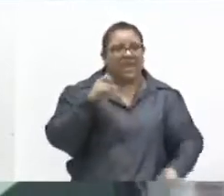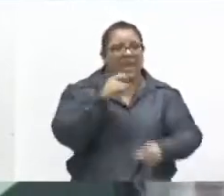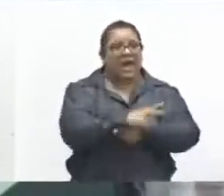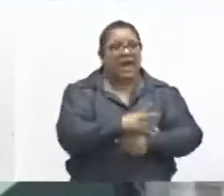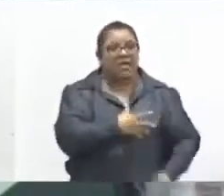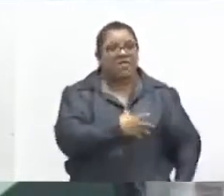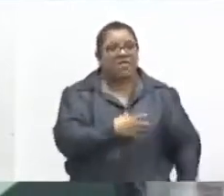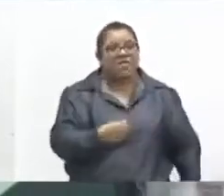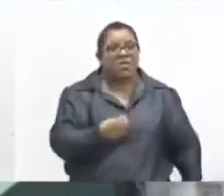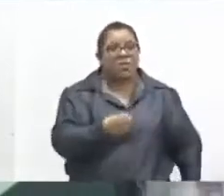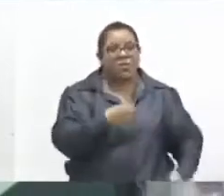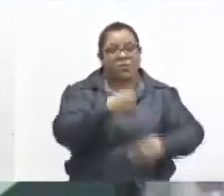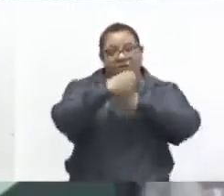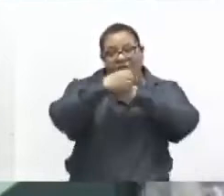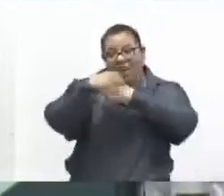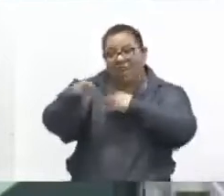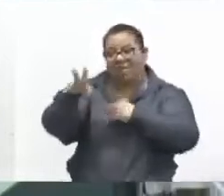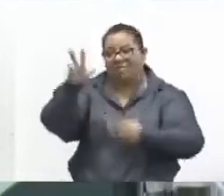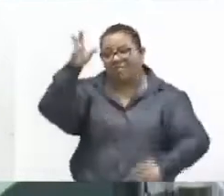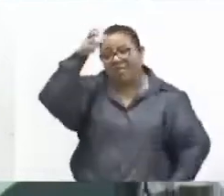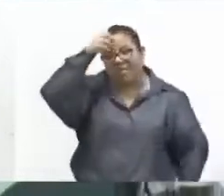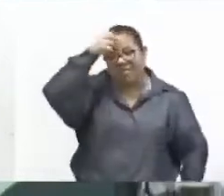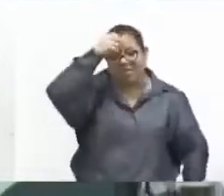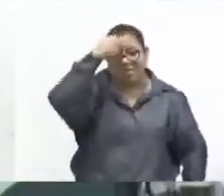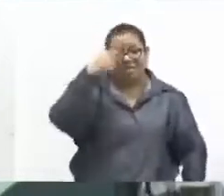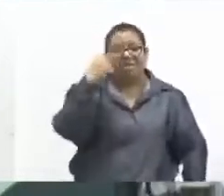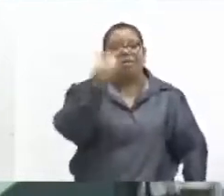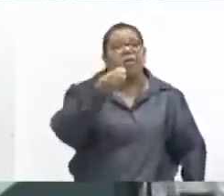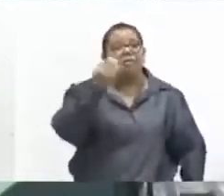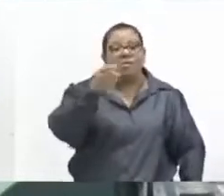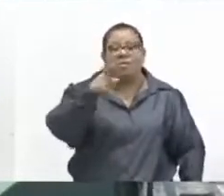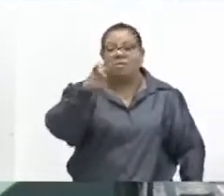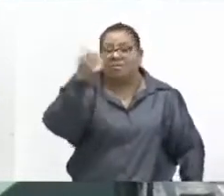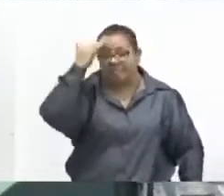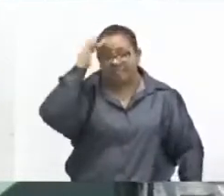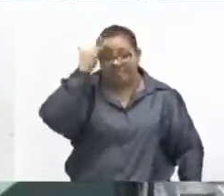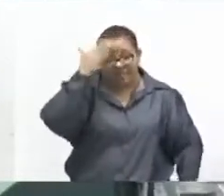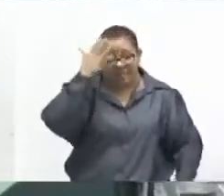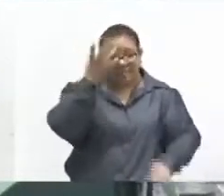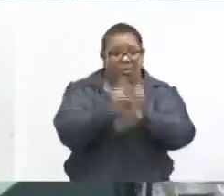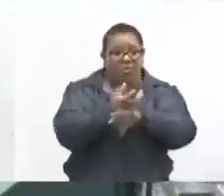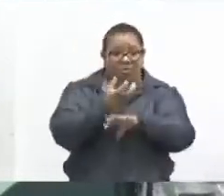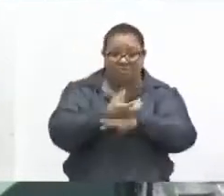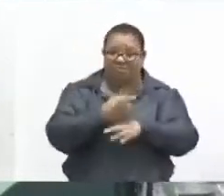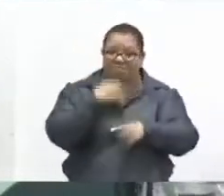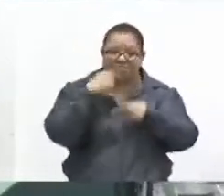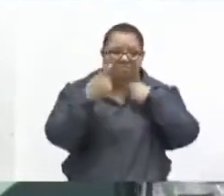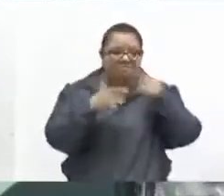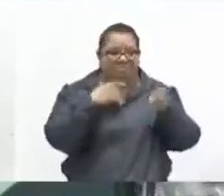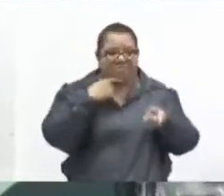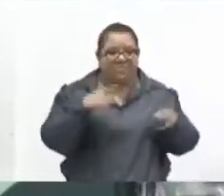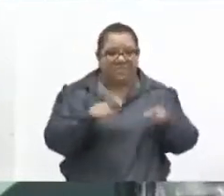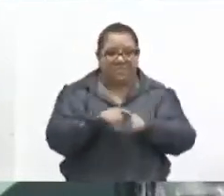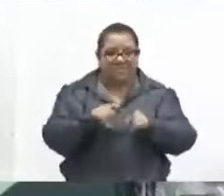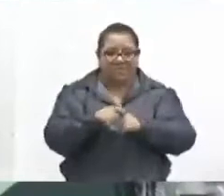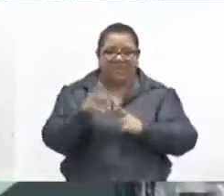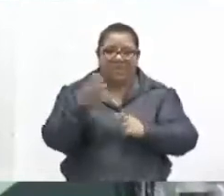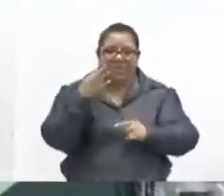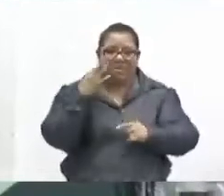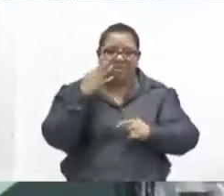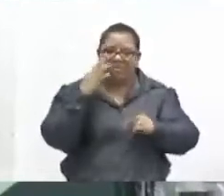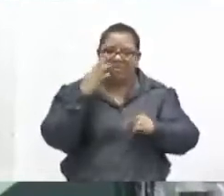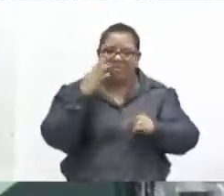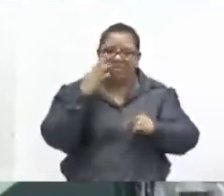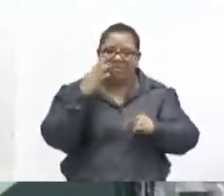seus filhos para a universidade e conseguir aprender. Tem uma apreensão de conteúdo, que não é fácil. Na UFMT a gente sempre bate nessa